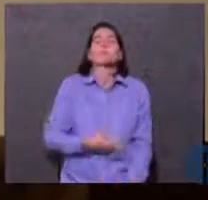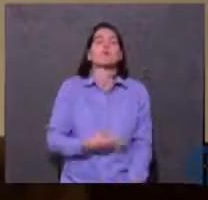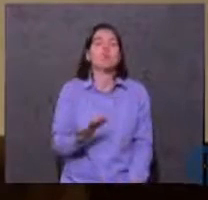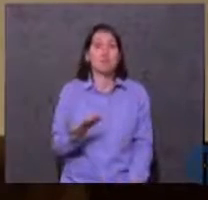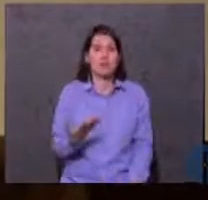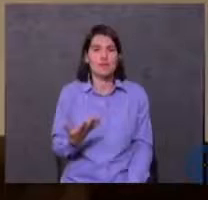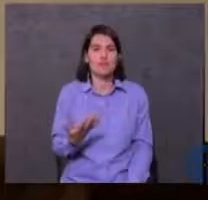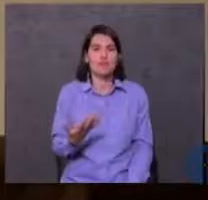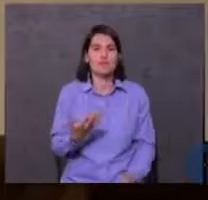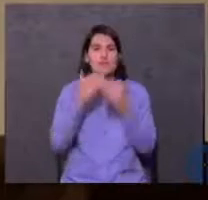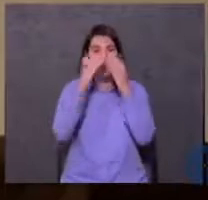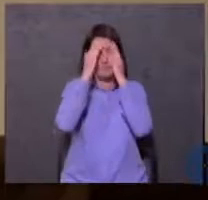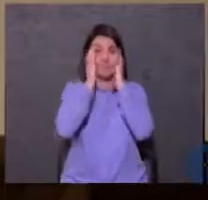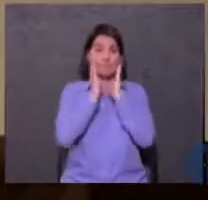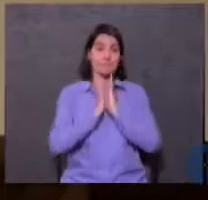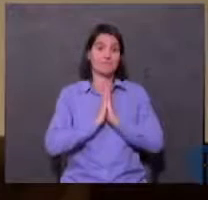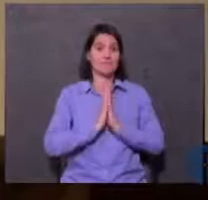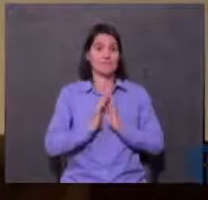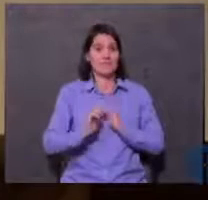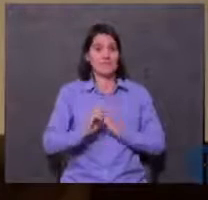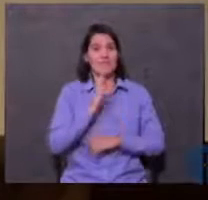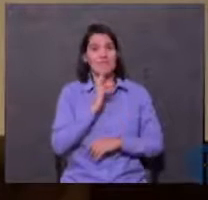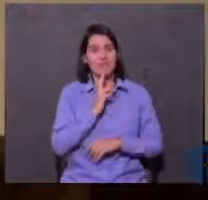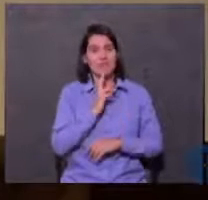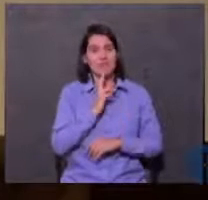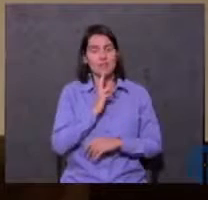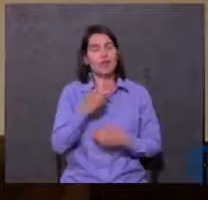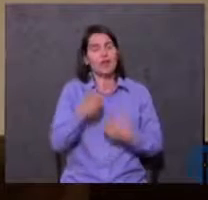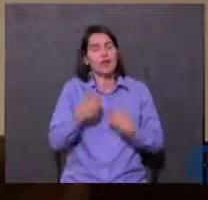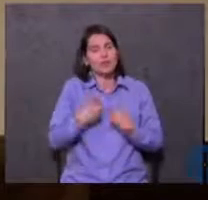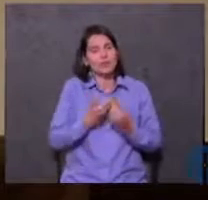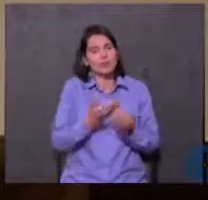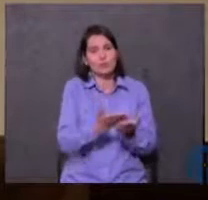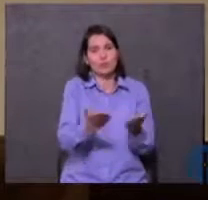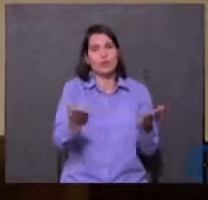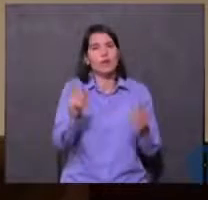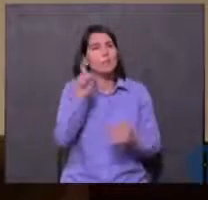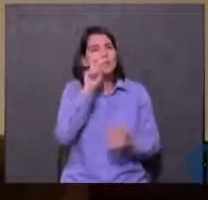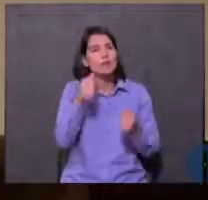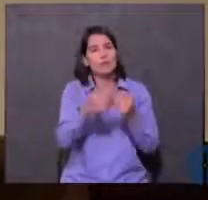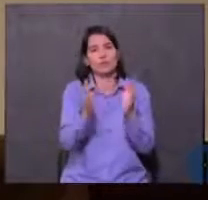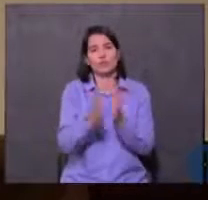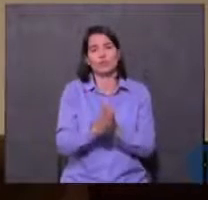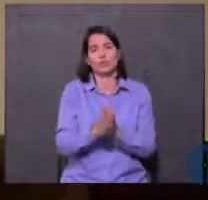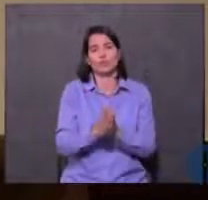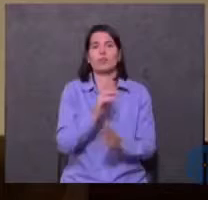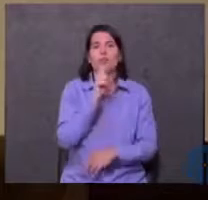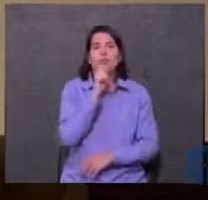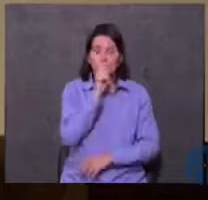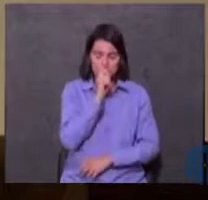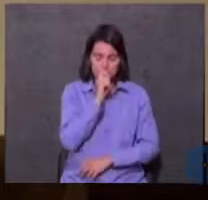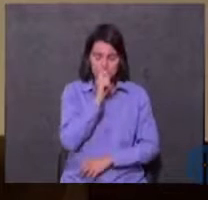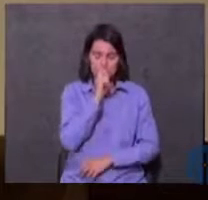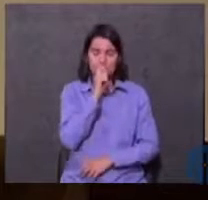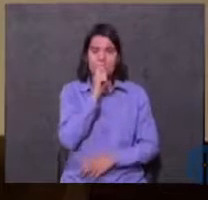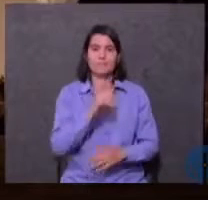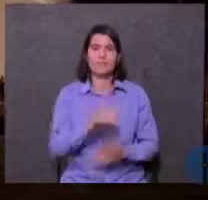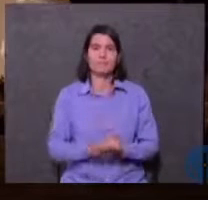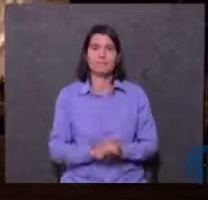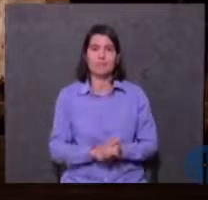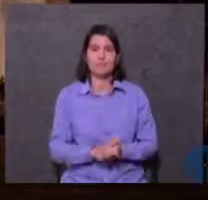Que a Virxe de Fátima nos axude e proteja a todos. Amén.